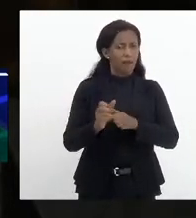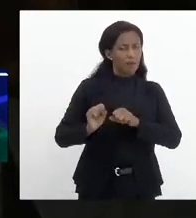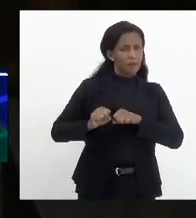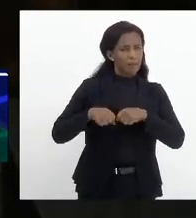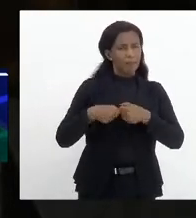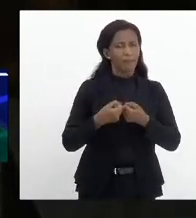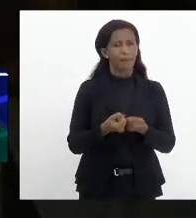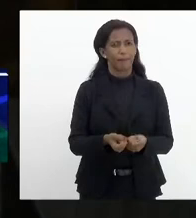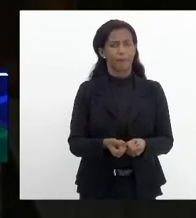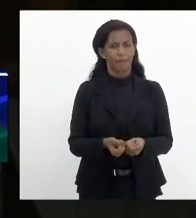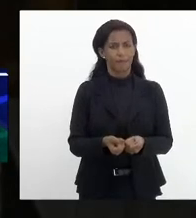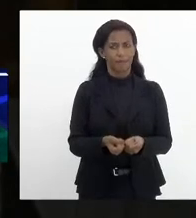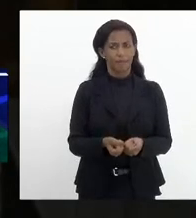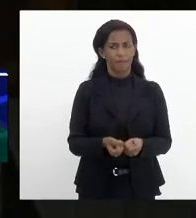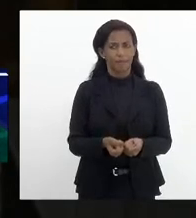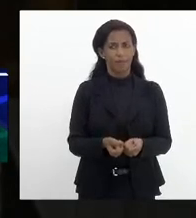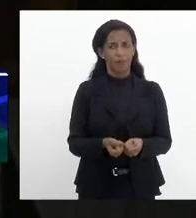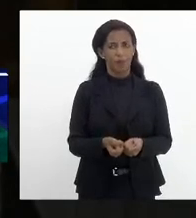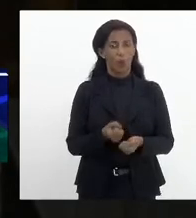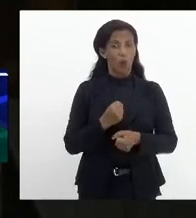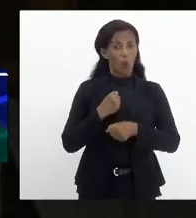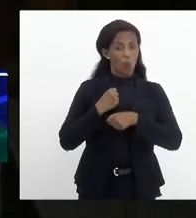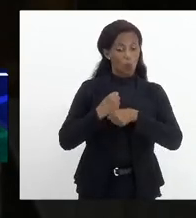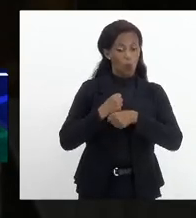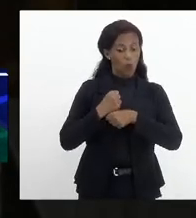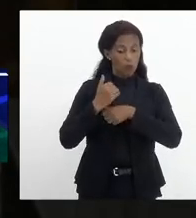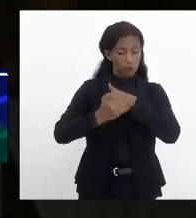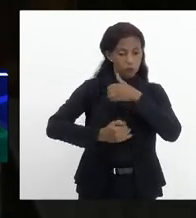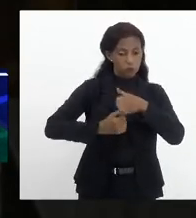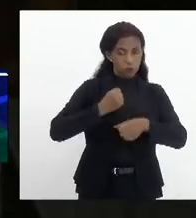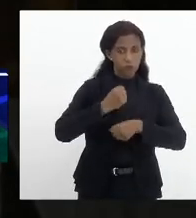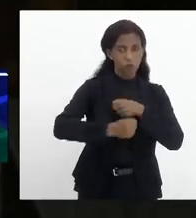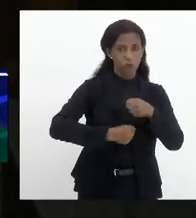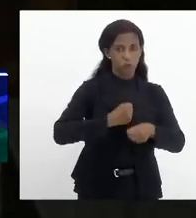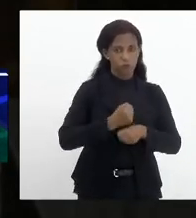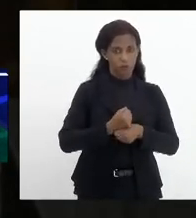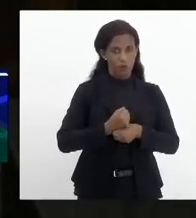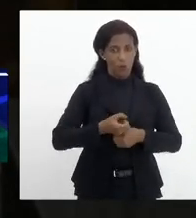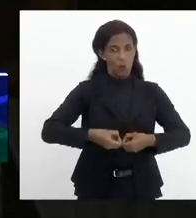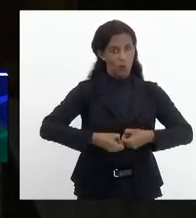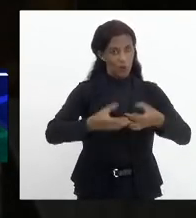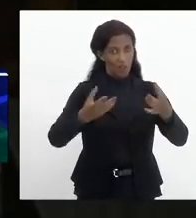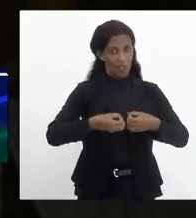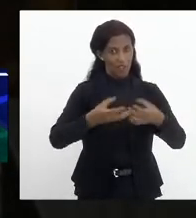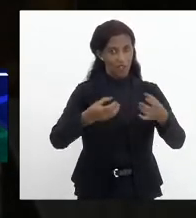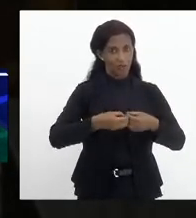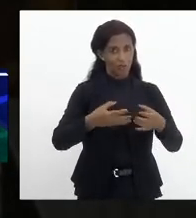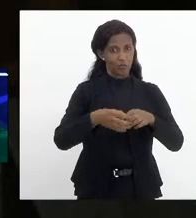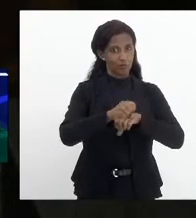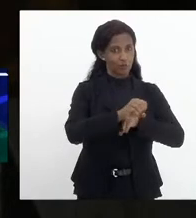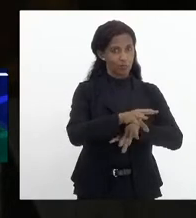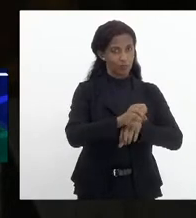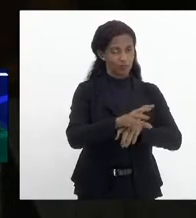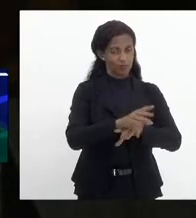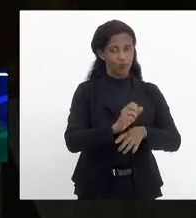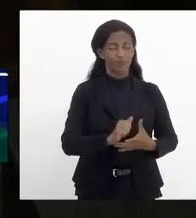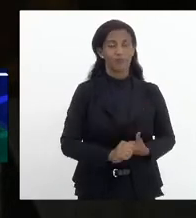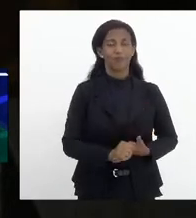Empenhavam o ano inteiro do gasto de educação,